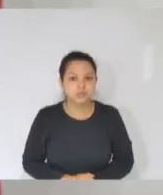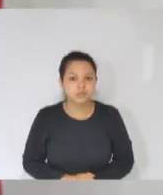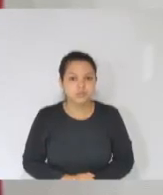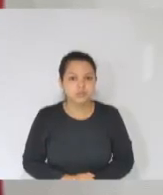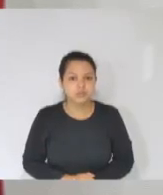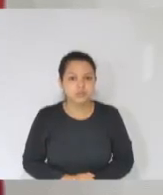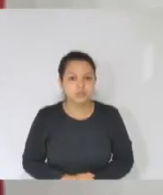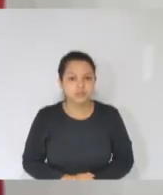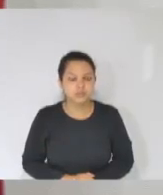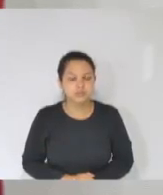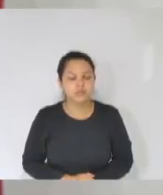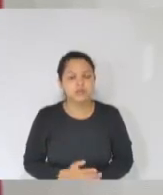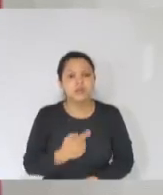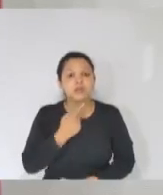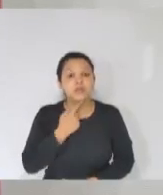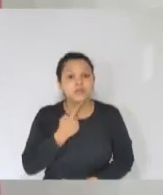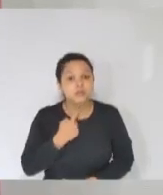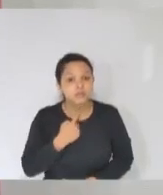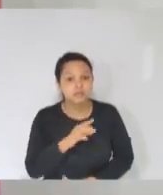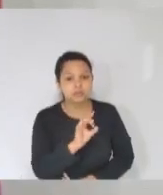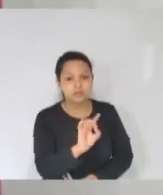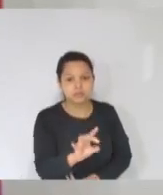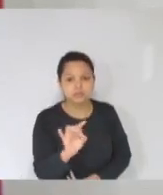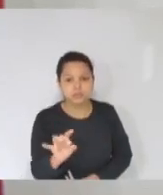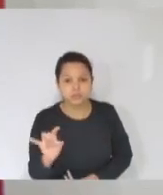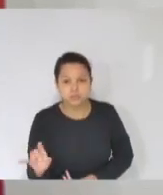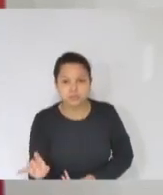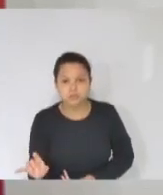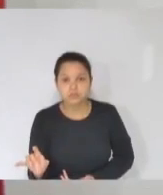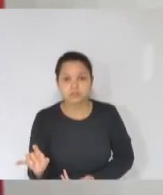no desejo de cada um do agricultor